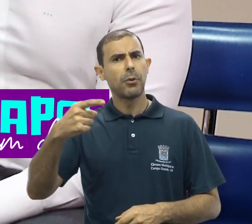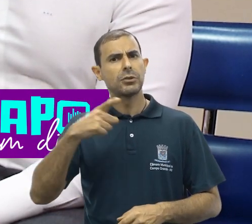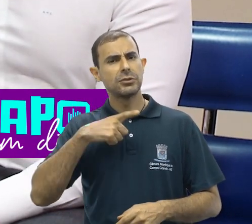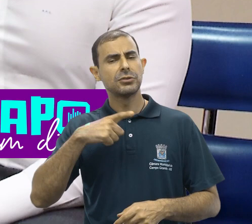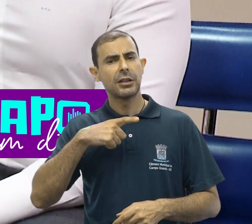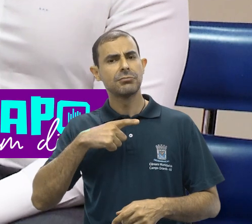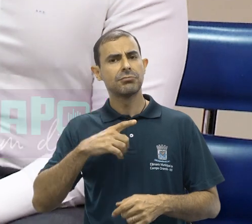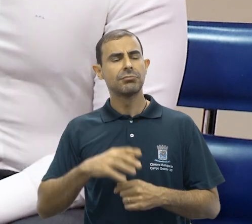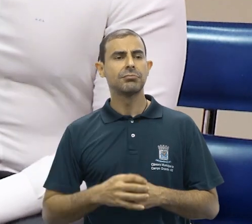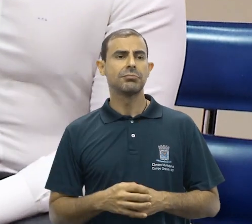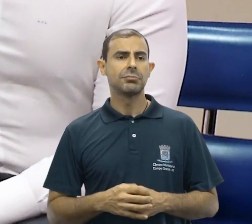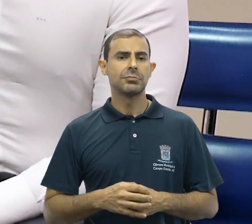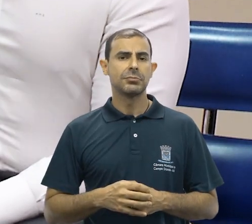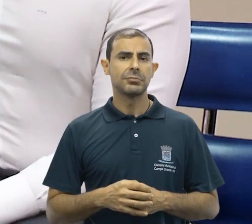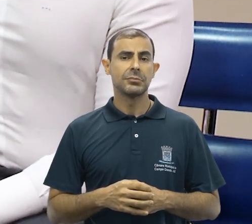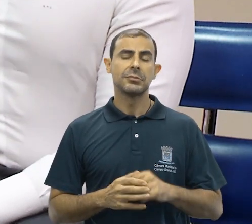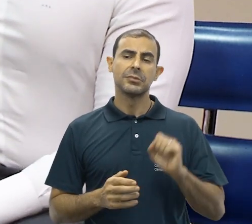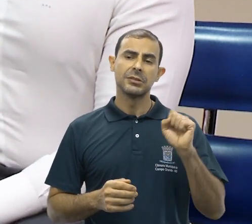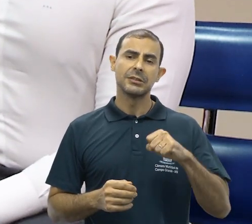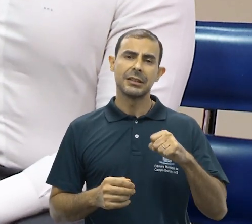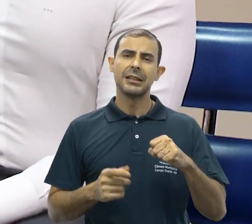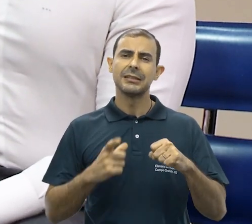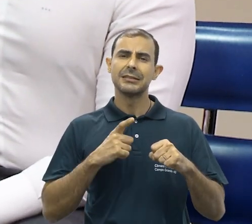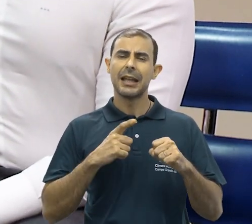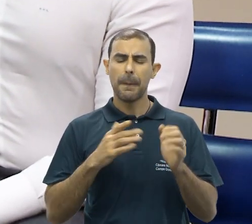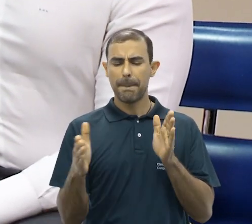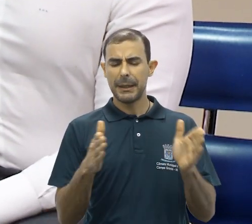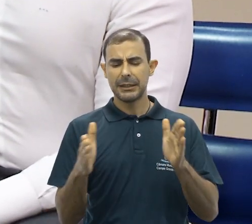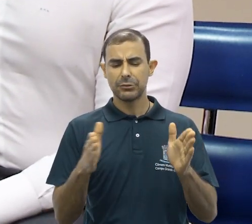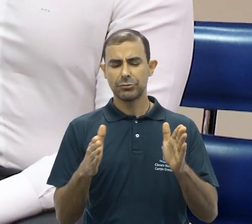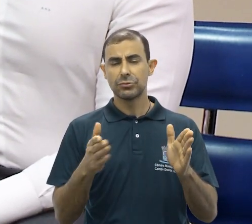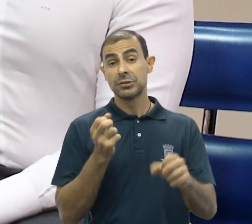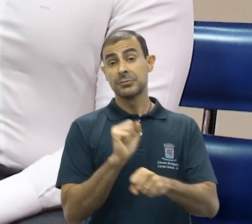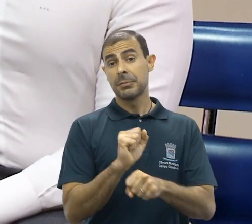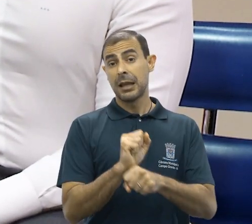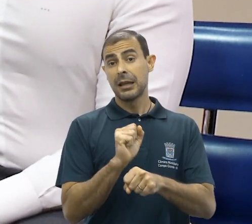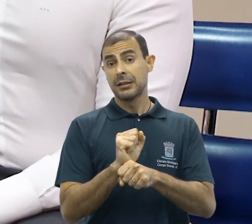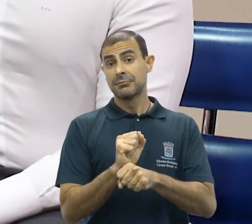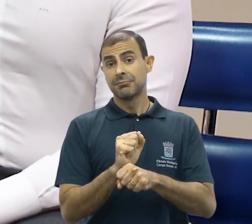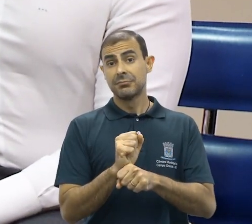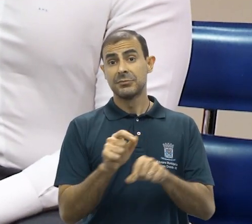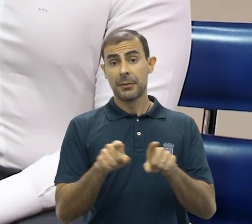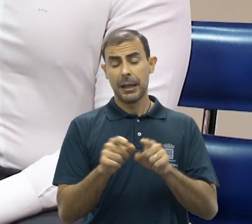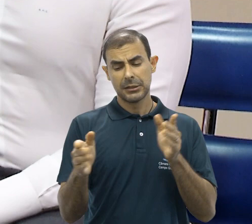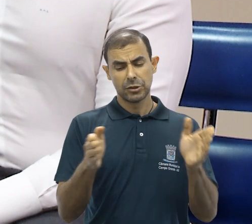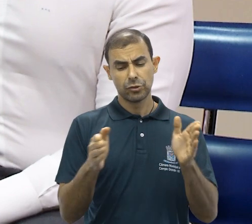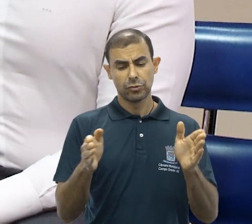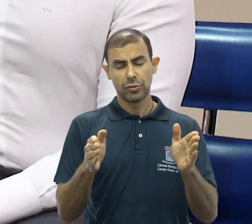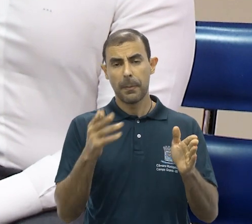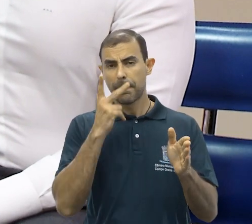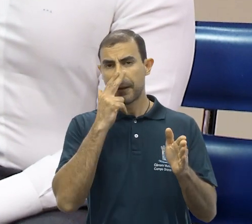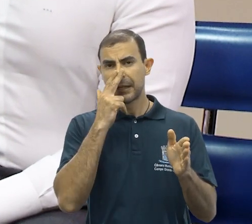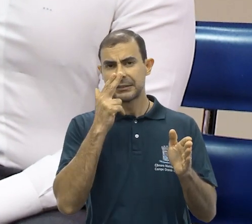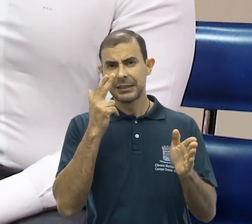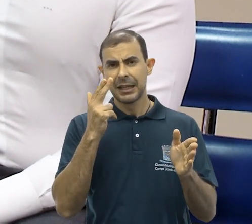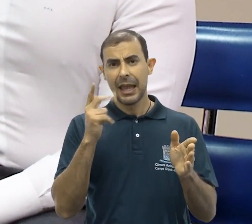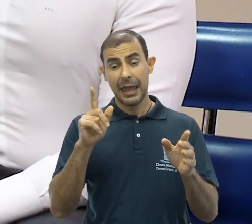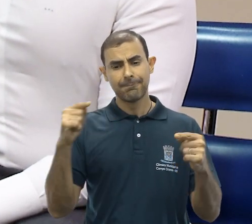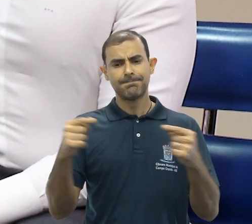final já, é isso que quis dizer? Não, existe um período que a gente chama de período de lua de mel, né, que é o período talvez até ideal para a